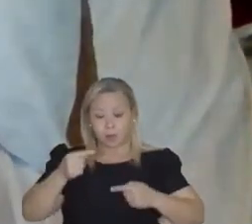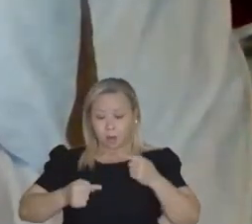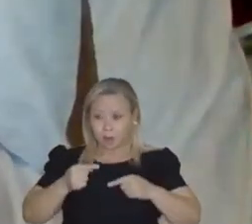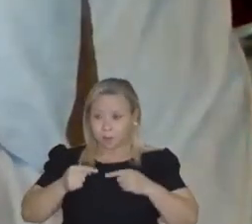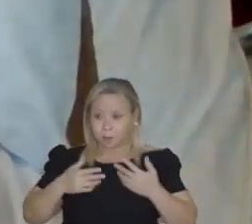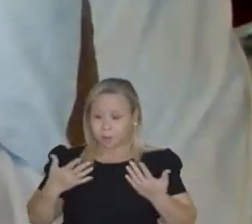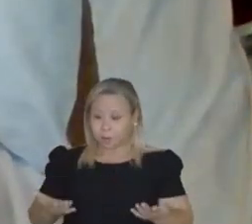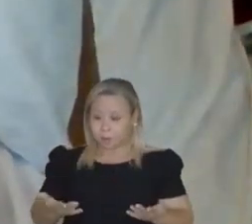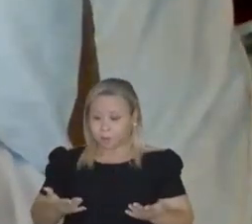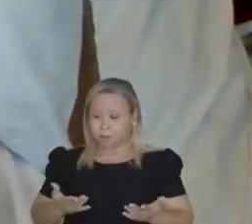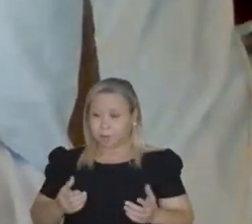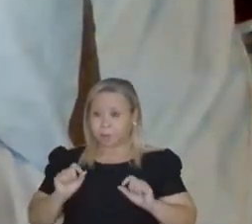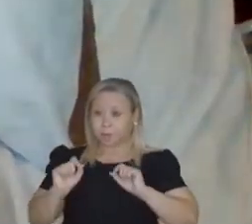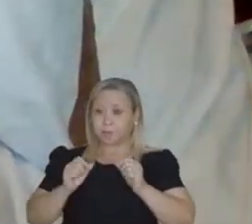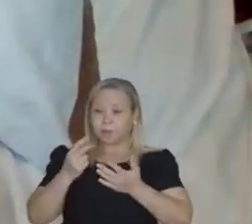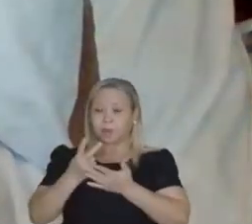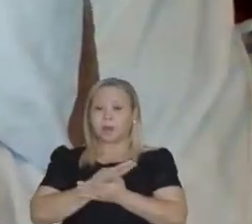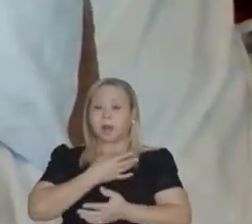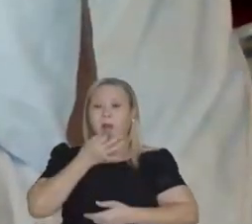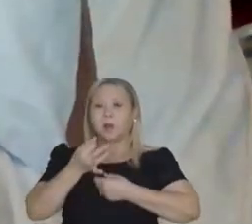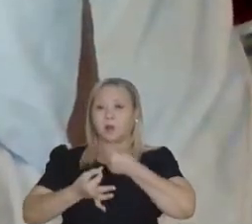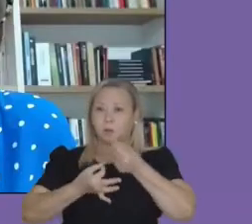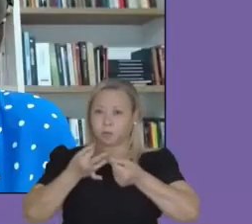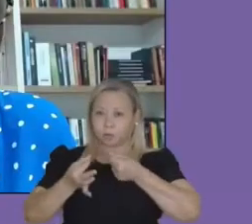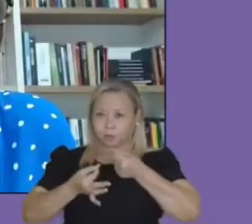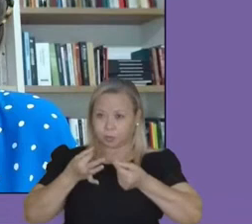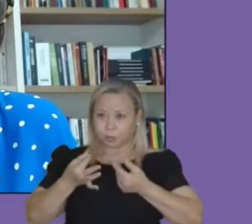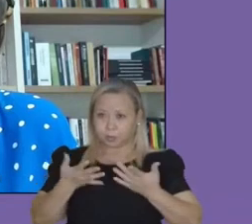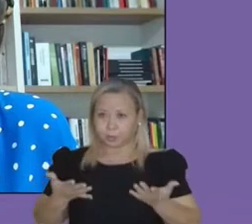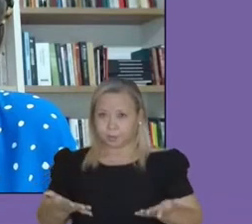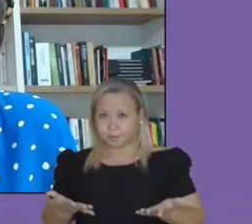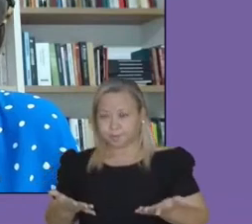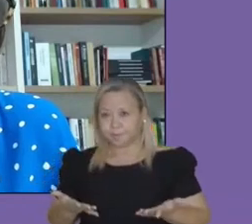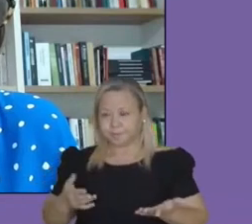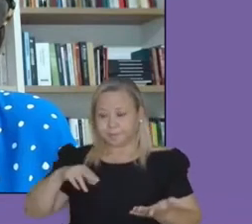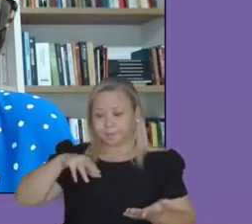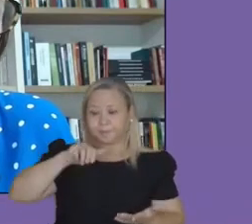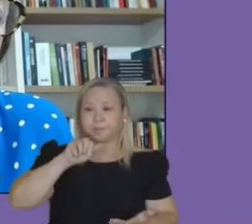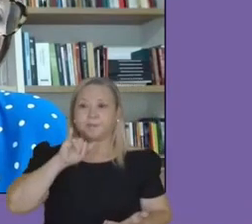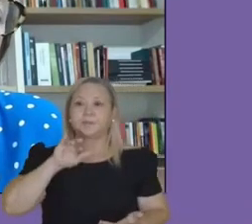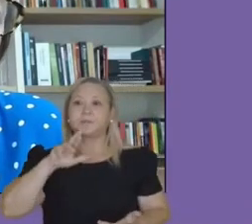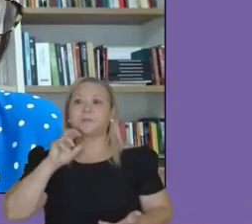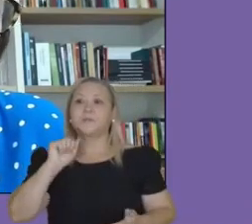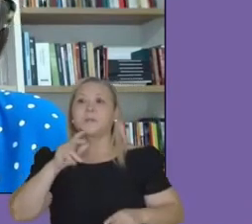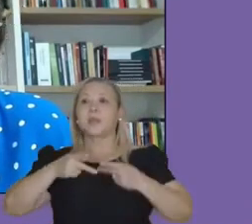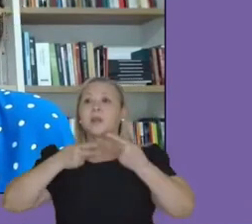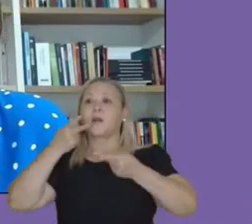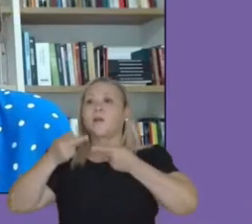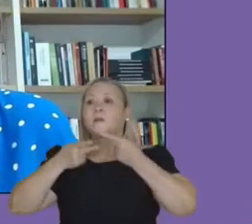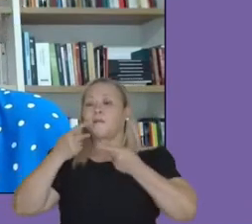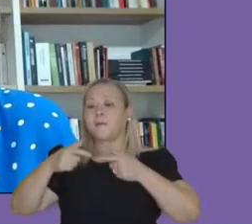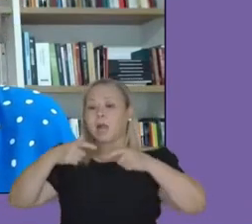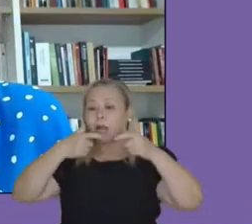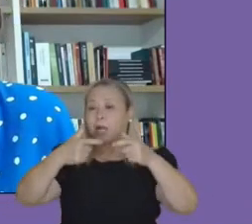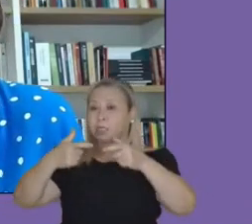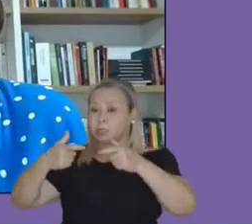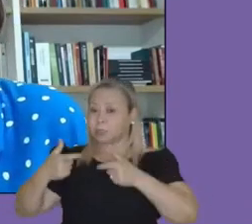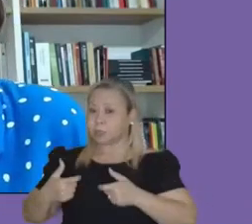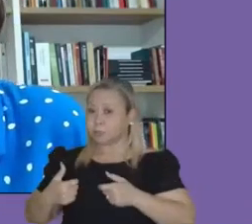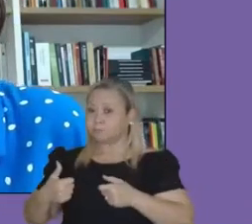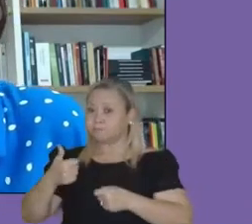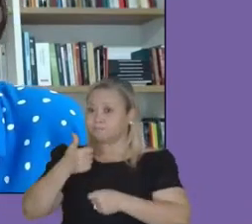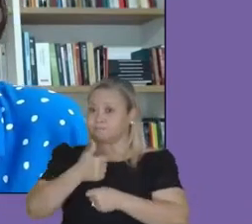política, por sua vez, como sugeriu a Naira, ela fala de um lugar,